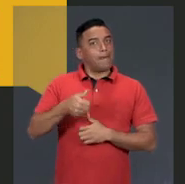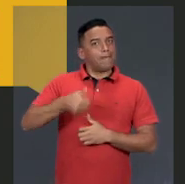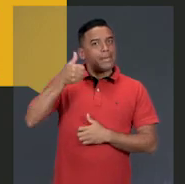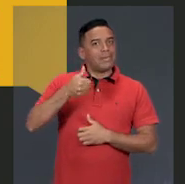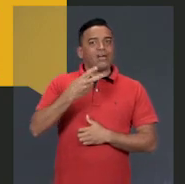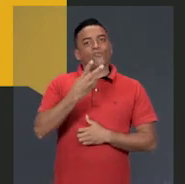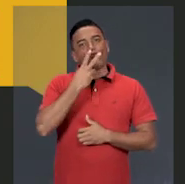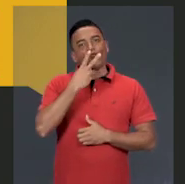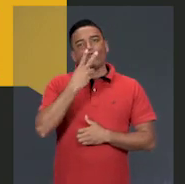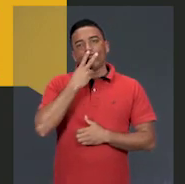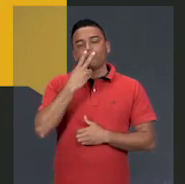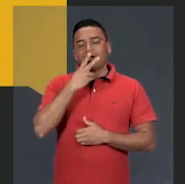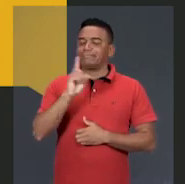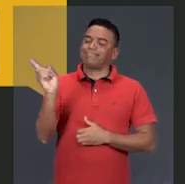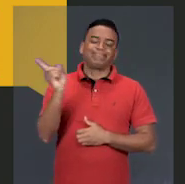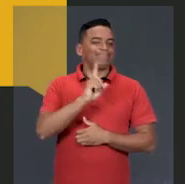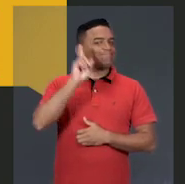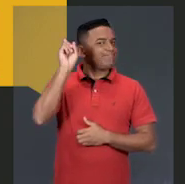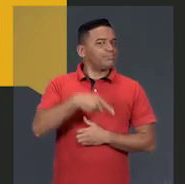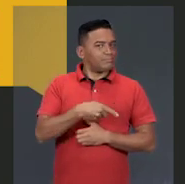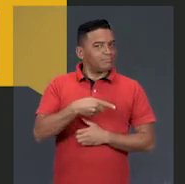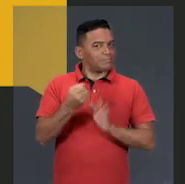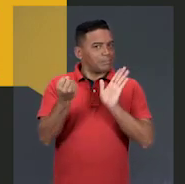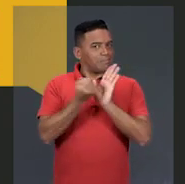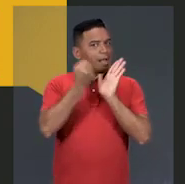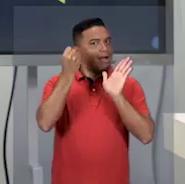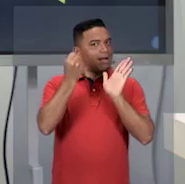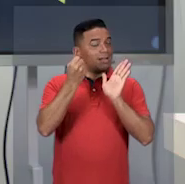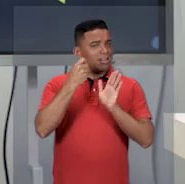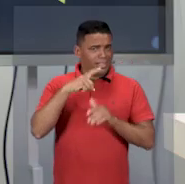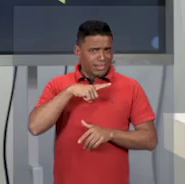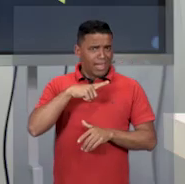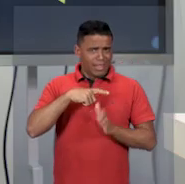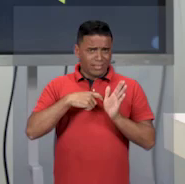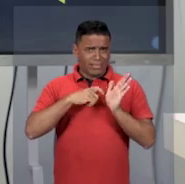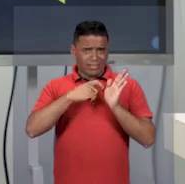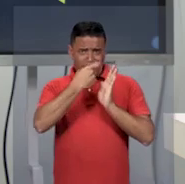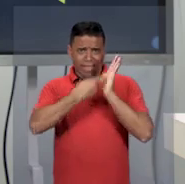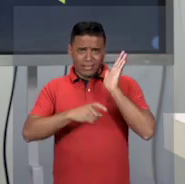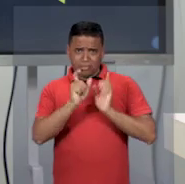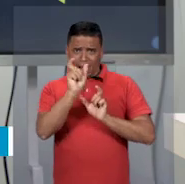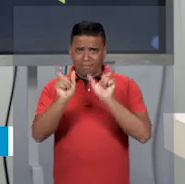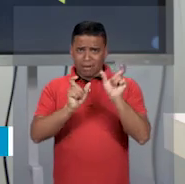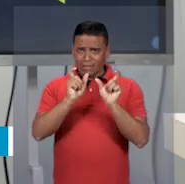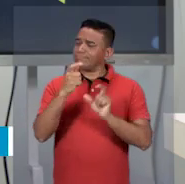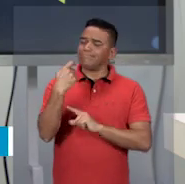primeiro símbolo que eu trouxe. Tem alguma coisa escrito? Não. Nós temos